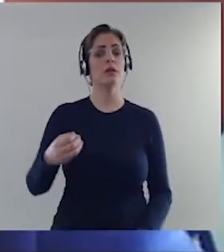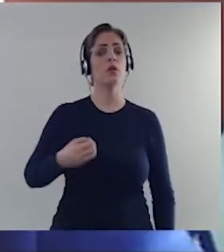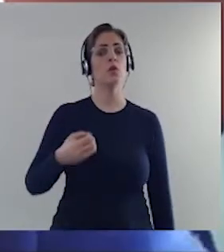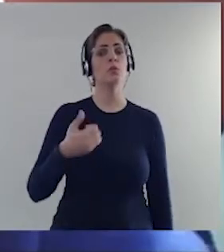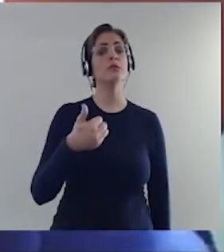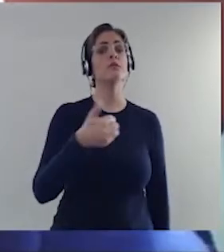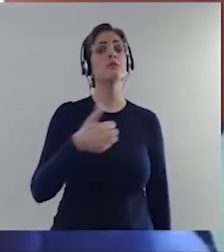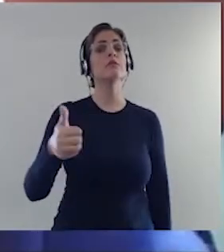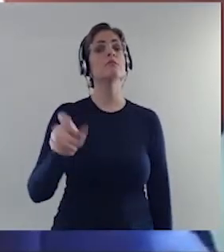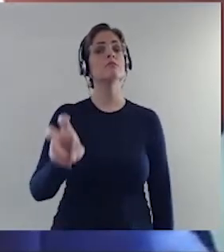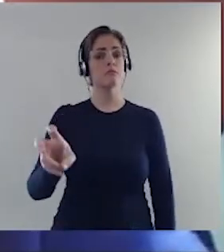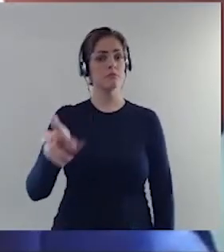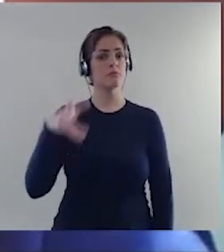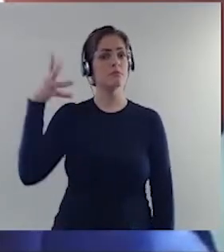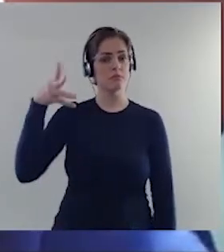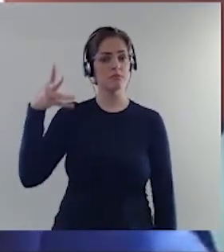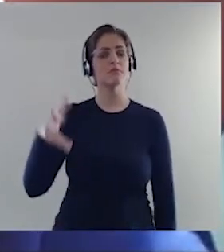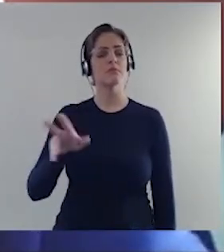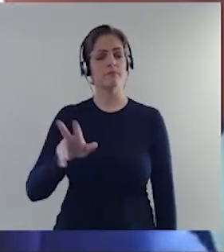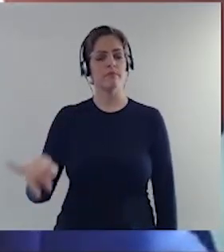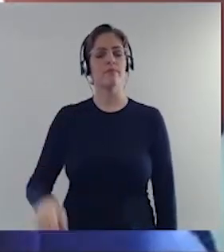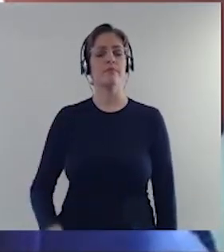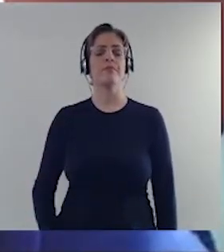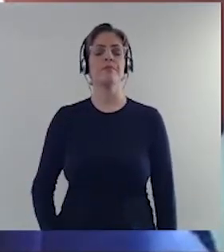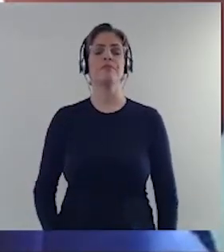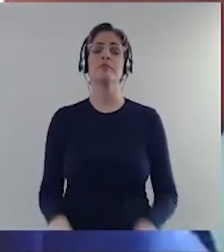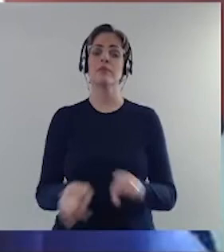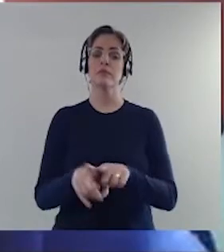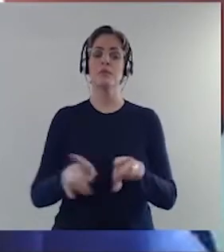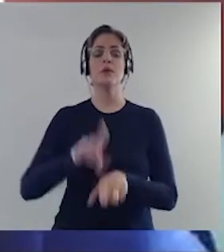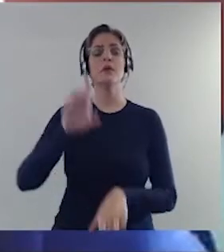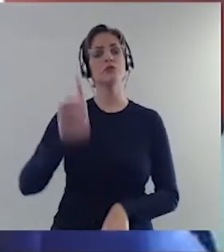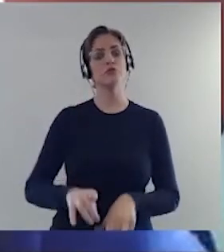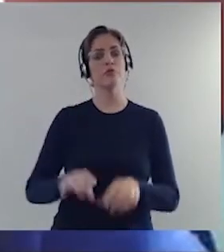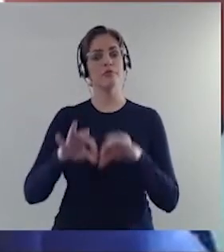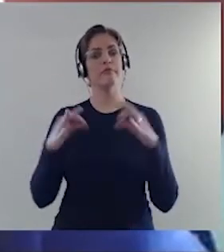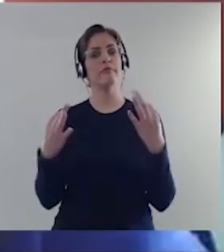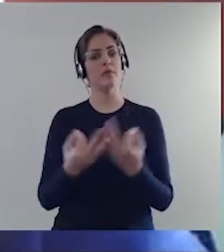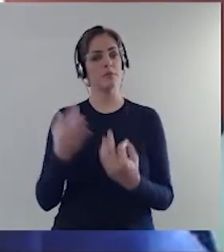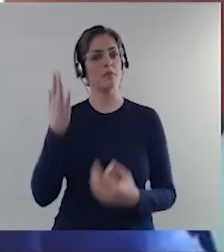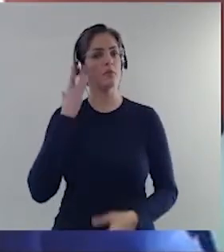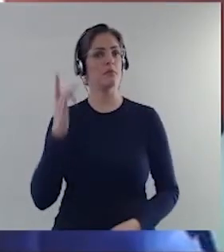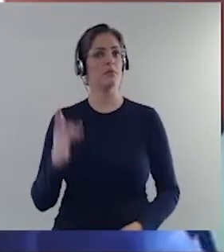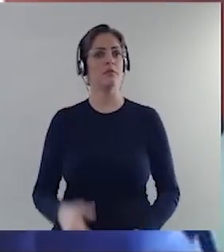115, também que trata do tema Direito de Família.